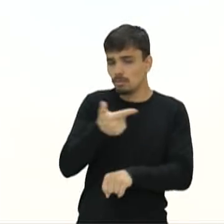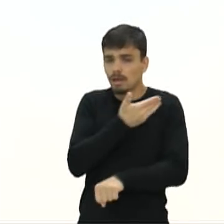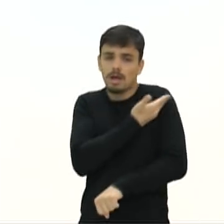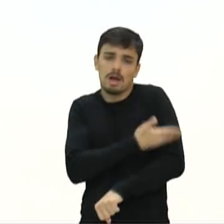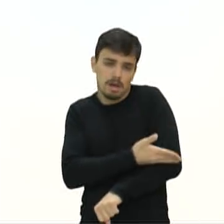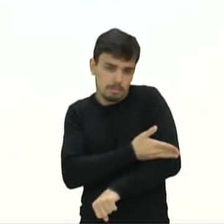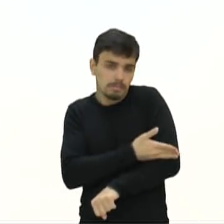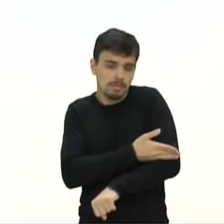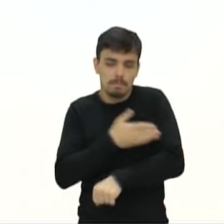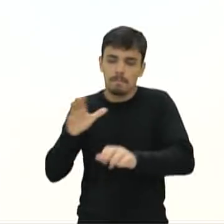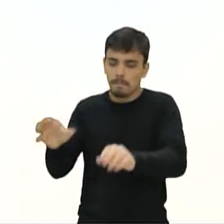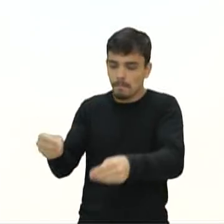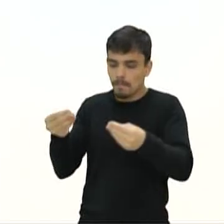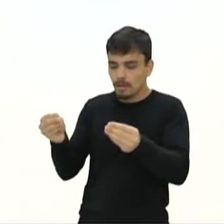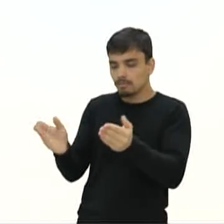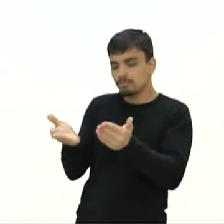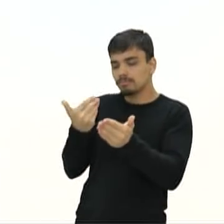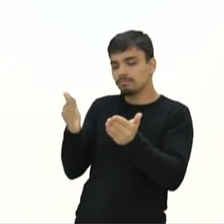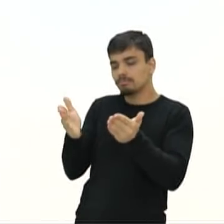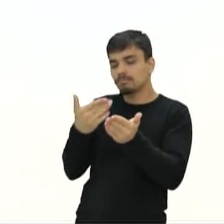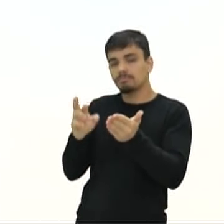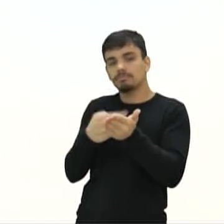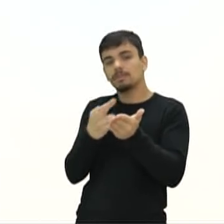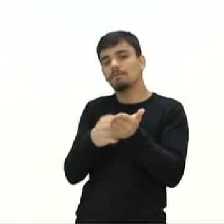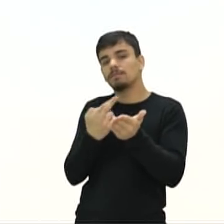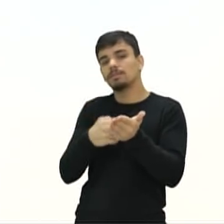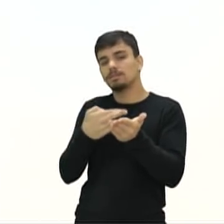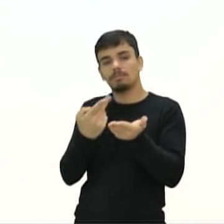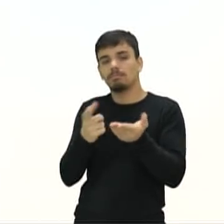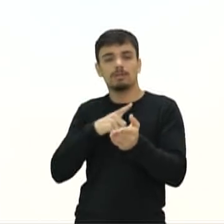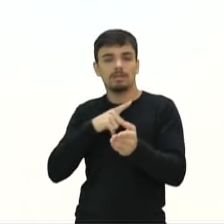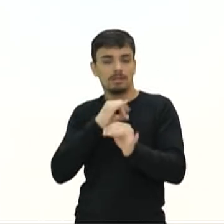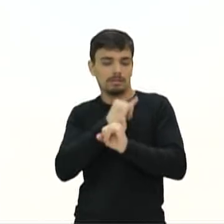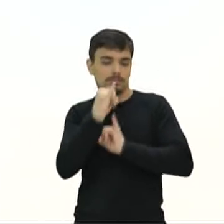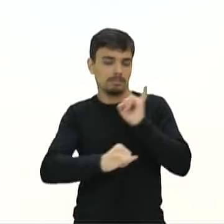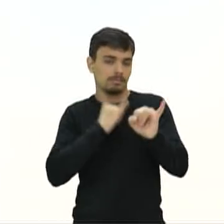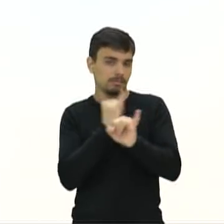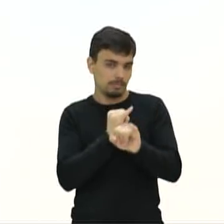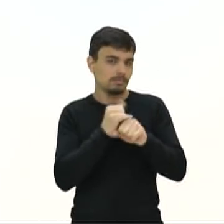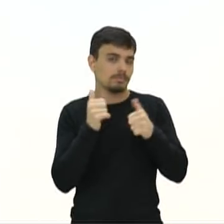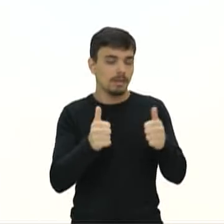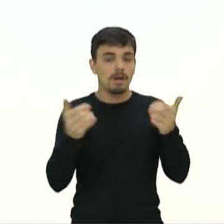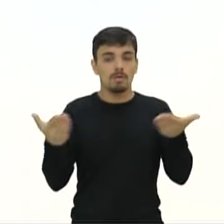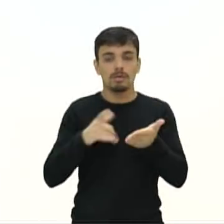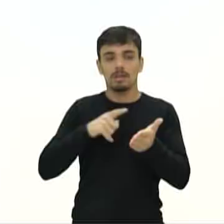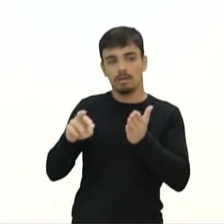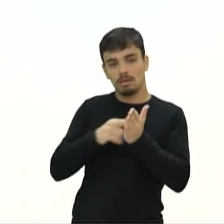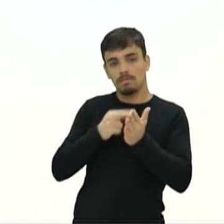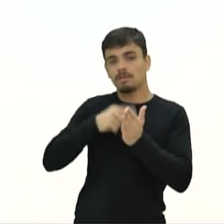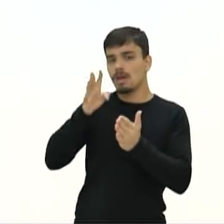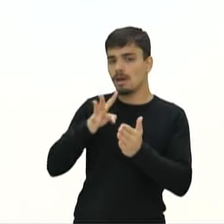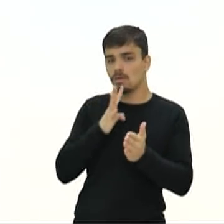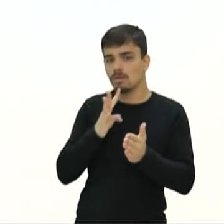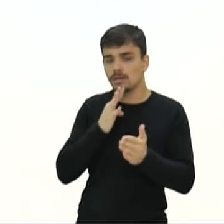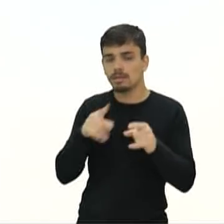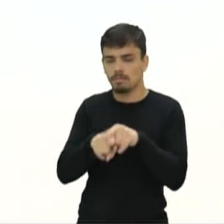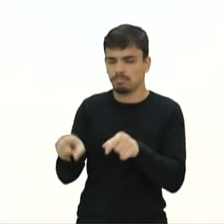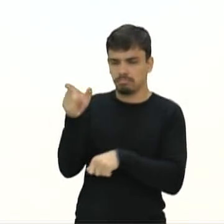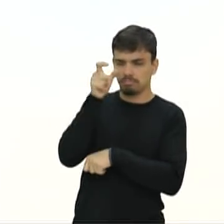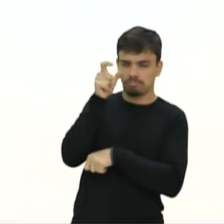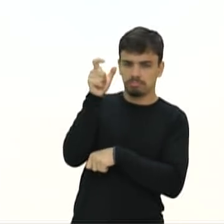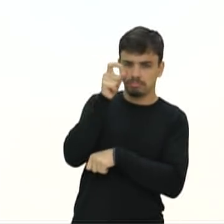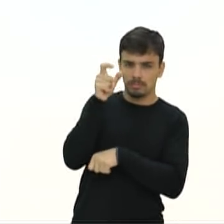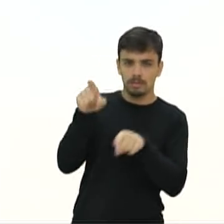de pegar revista, né? Geralmente está tudo digital. Então, aqui eu tenho algumas revistas que são conhecidas, super